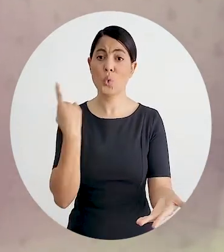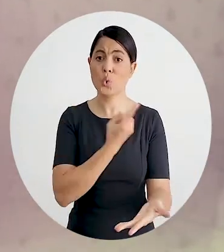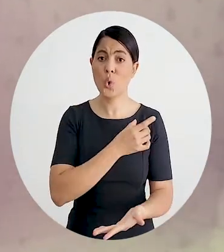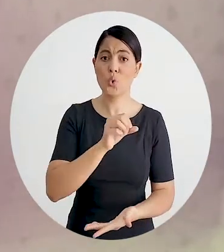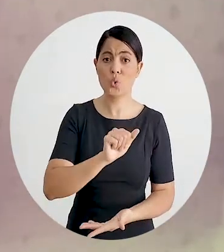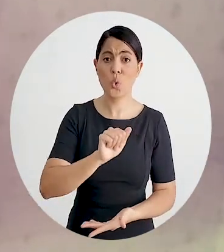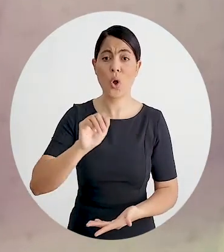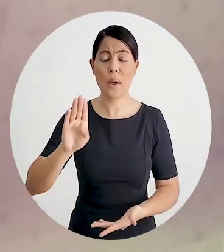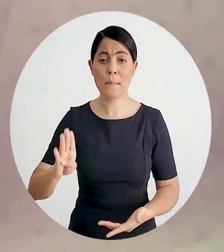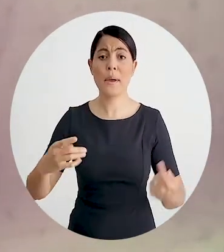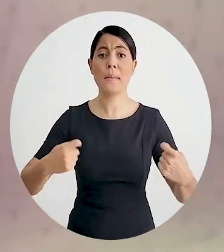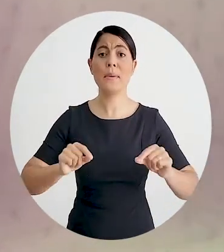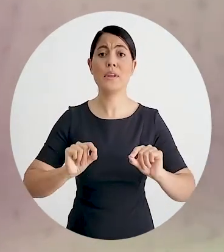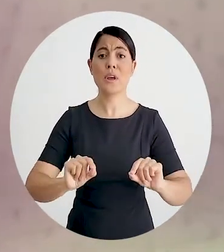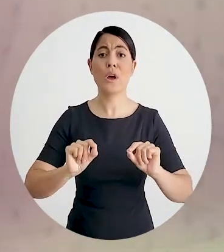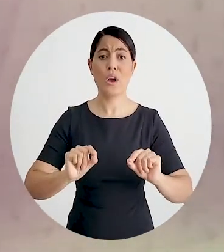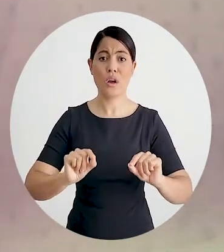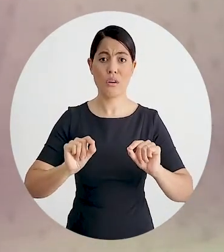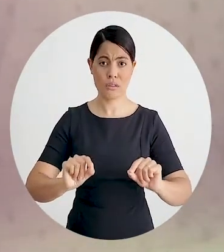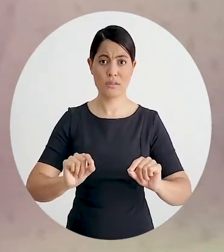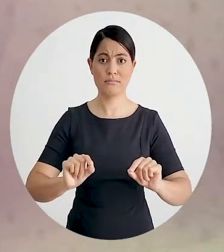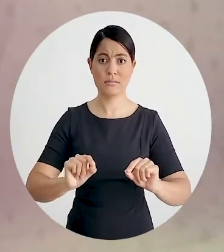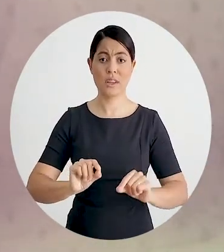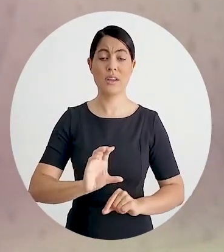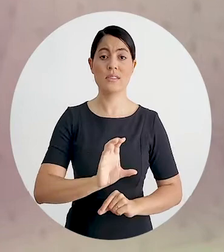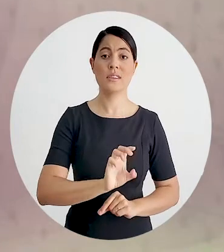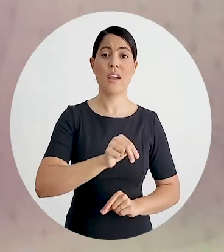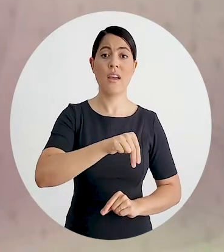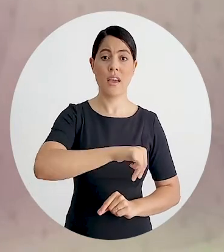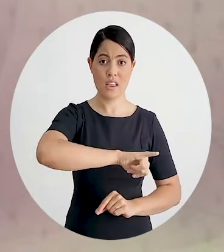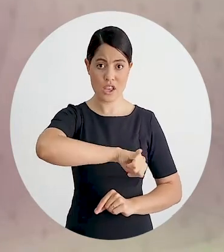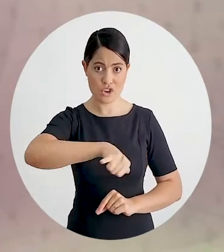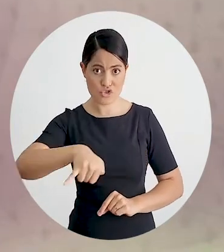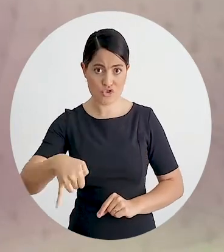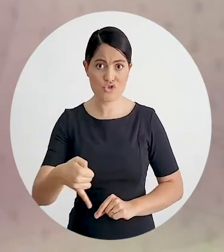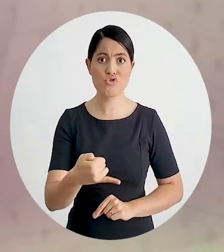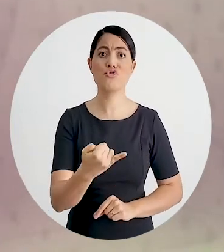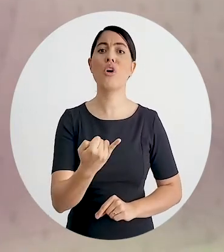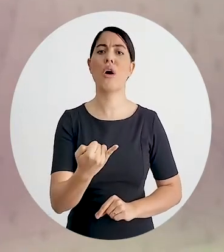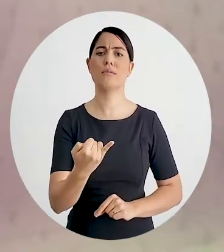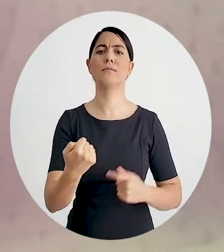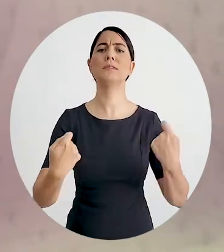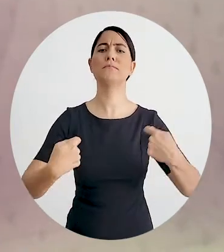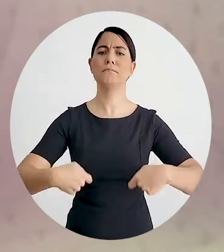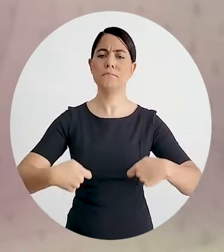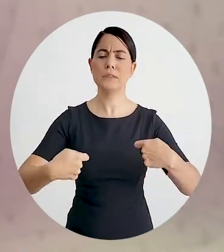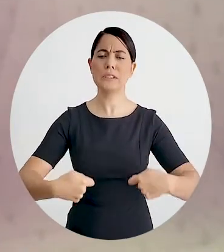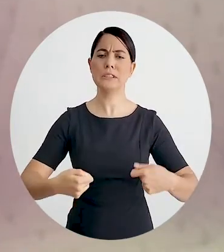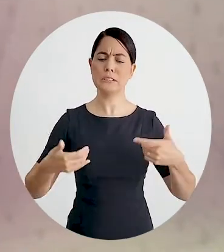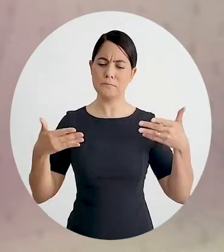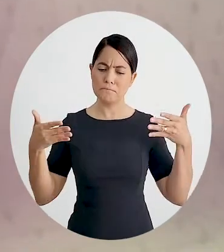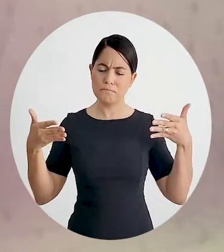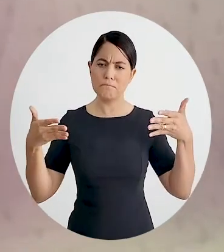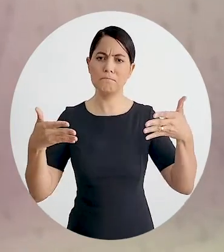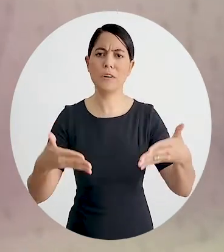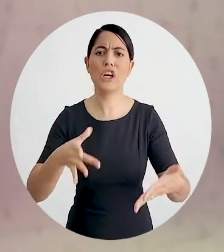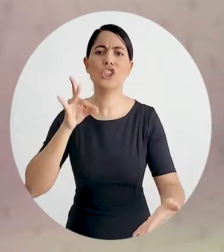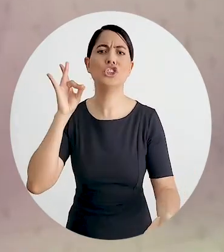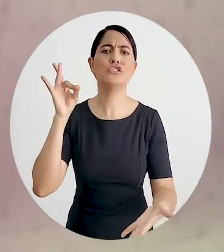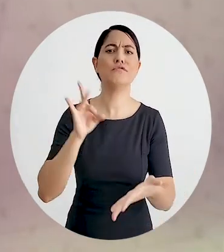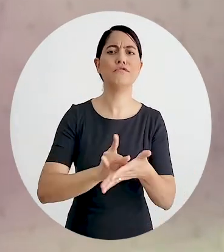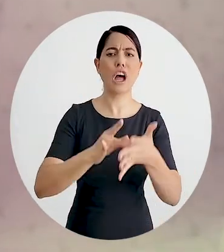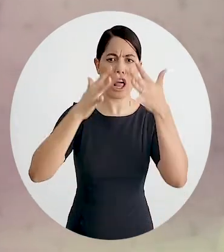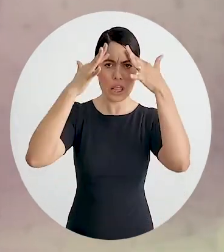com que o Conselho Nacional de Justiça, o CNJ, faça com que os